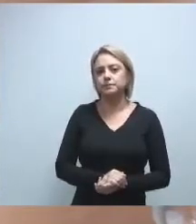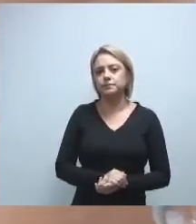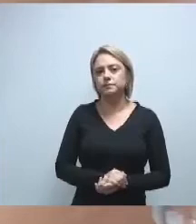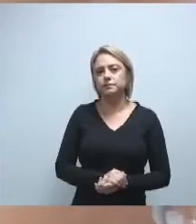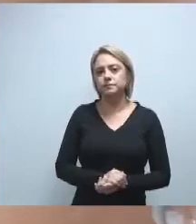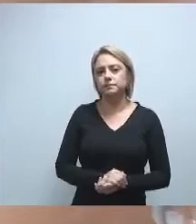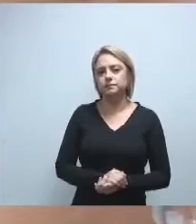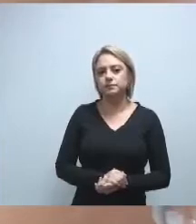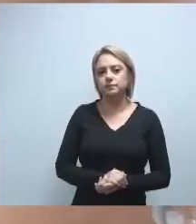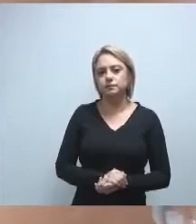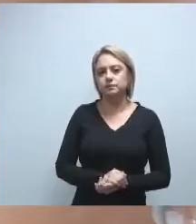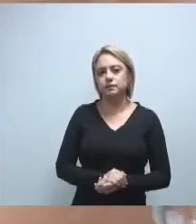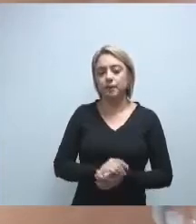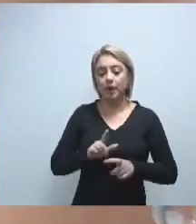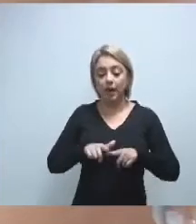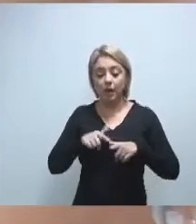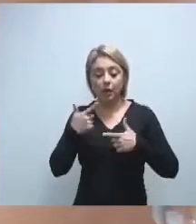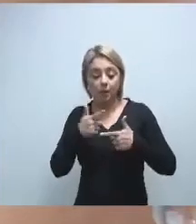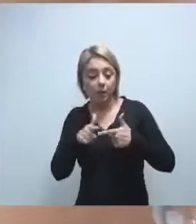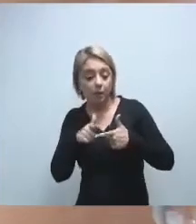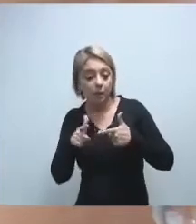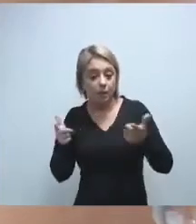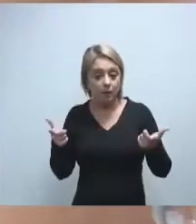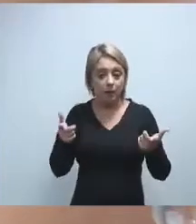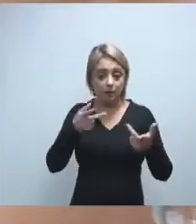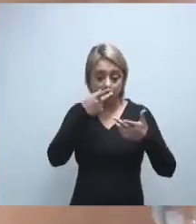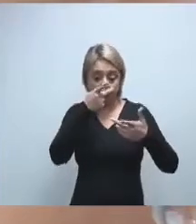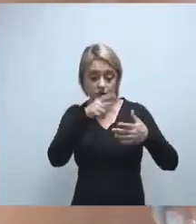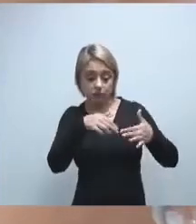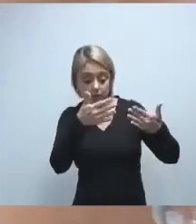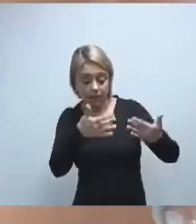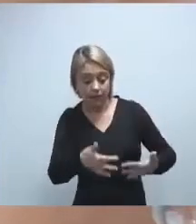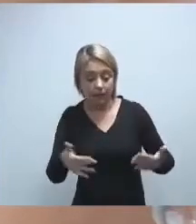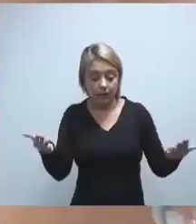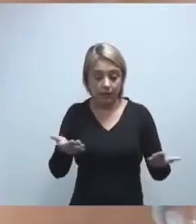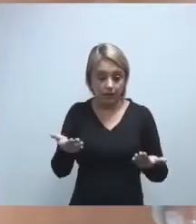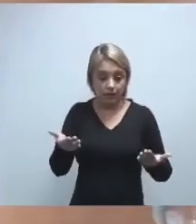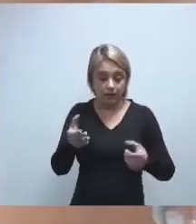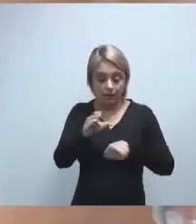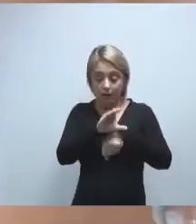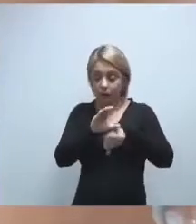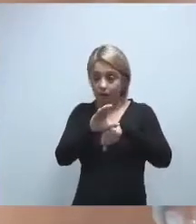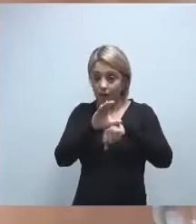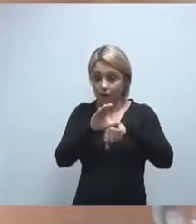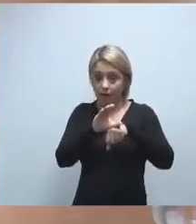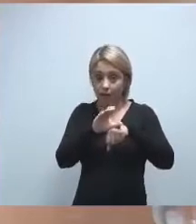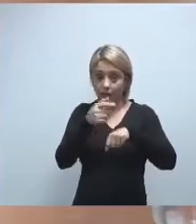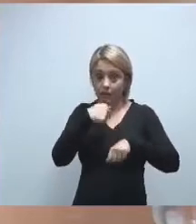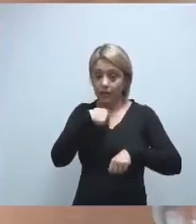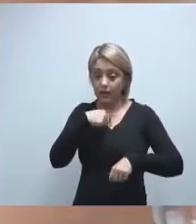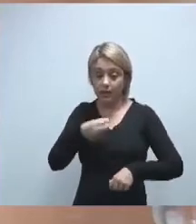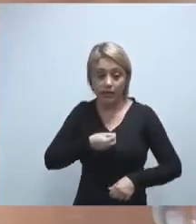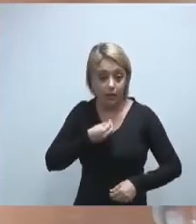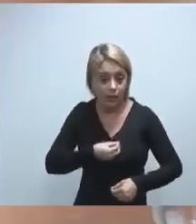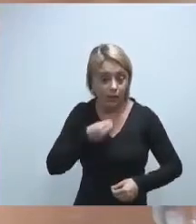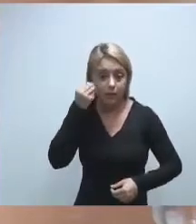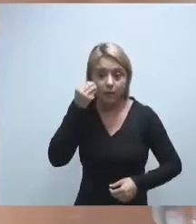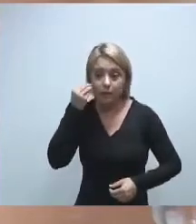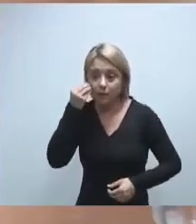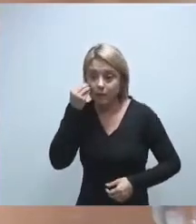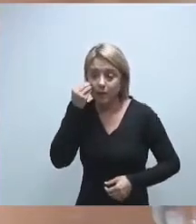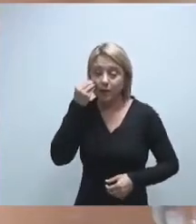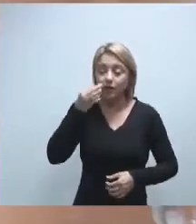o do grande programa que eu tinha que dizer aqui a respeitar a constituição e que eu vivi foi